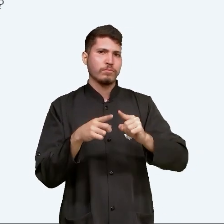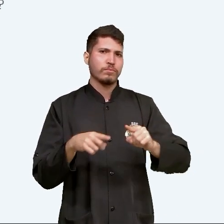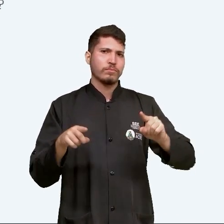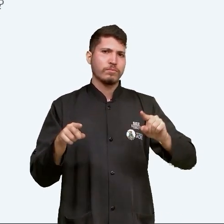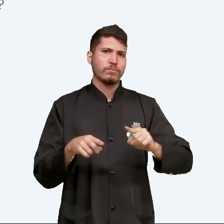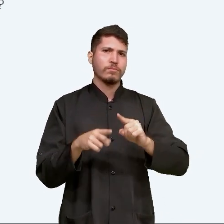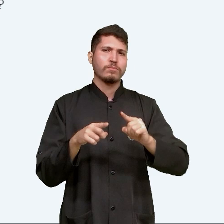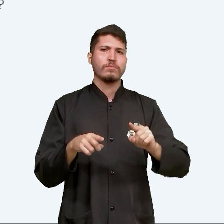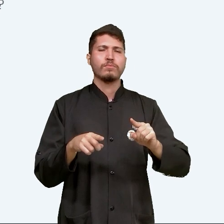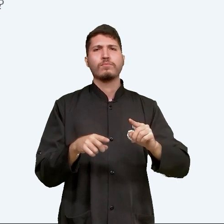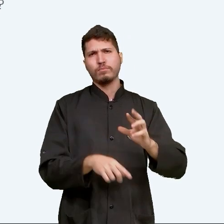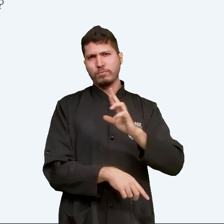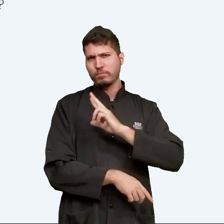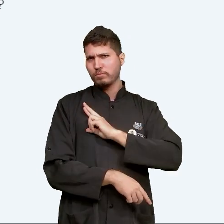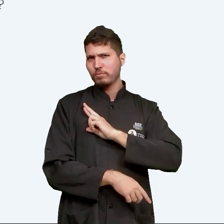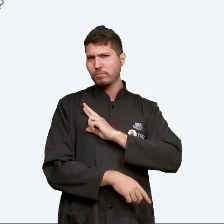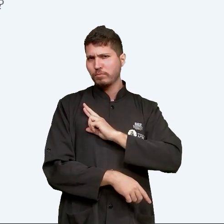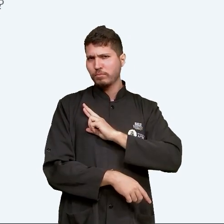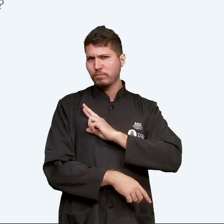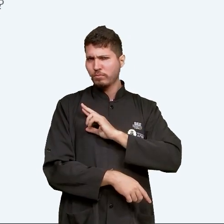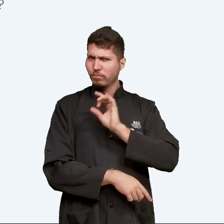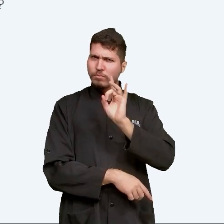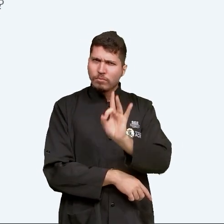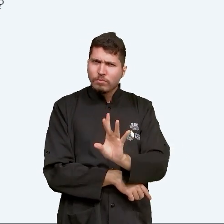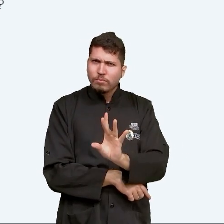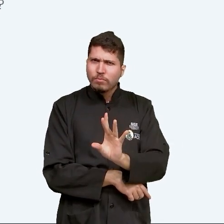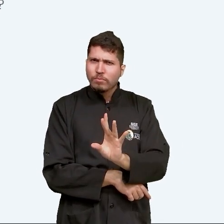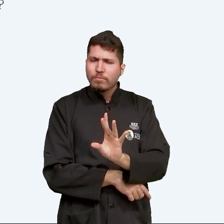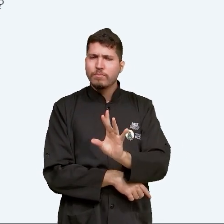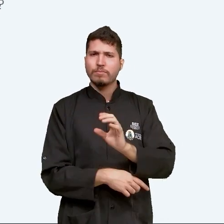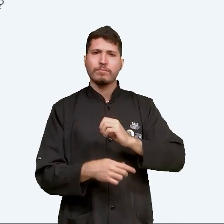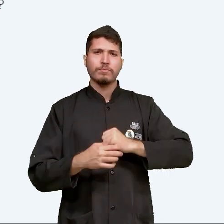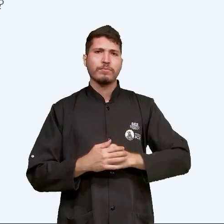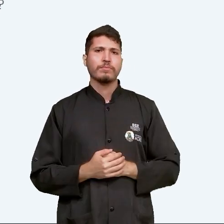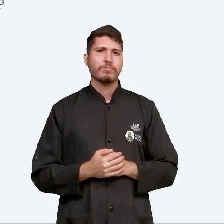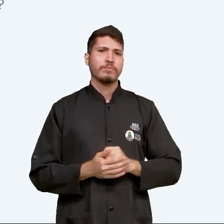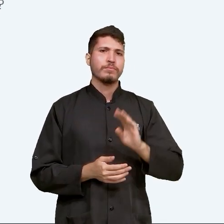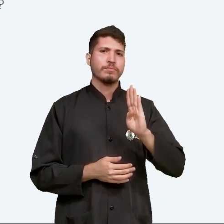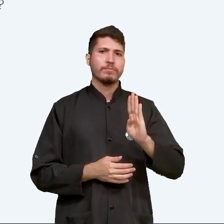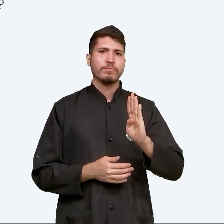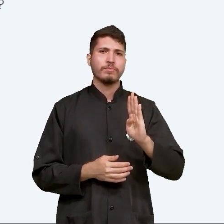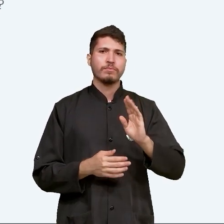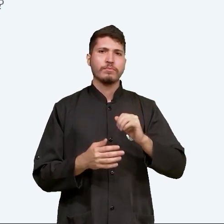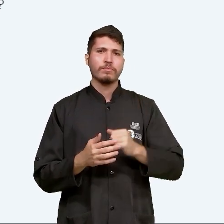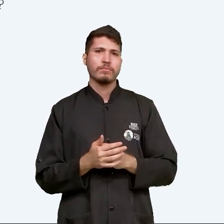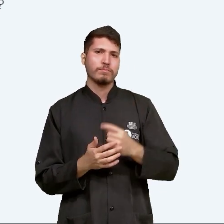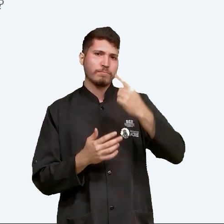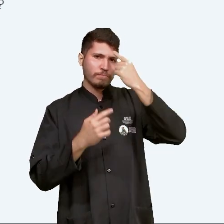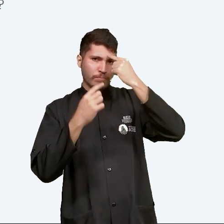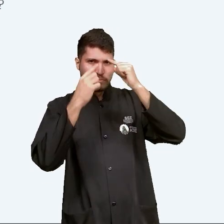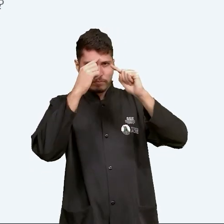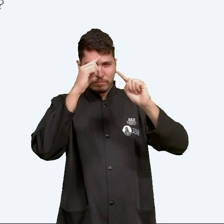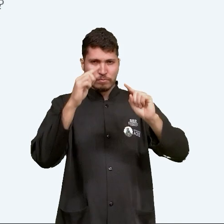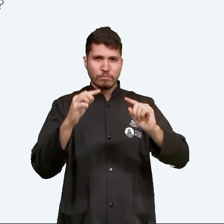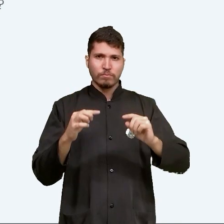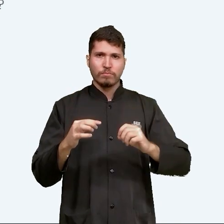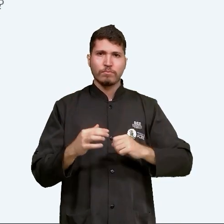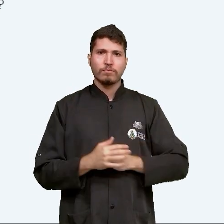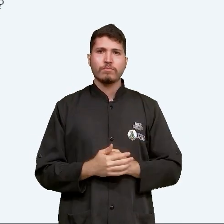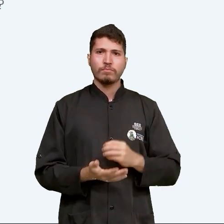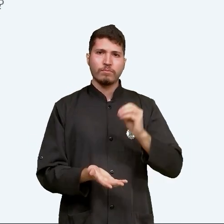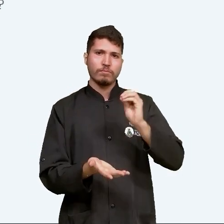Apenas instrumentos acústicos e religiosos. Letra B, improvisação total e ausência